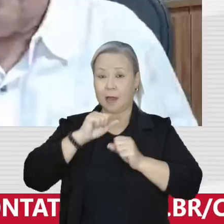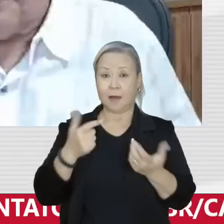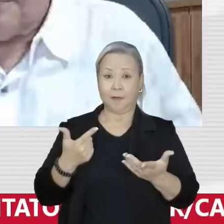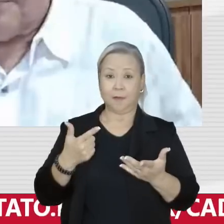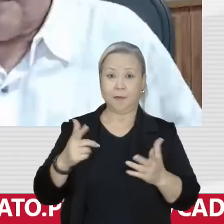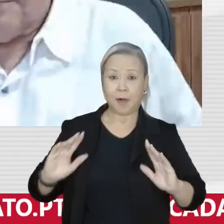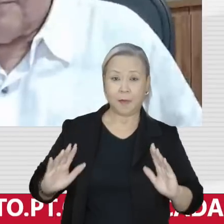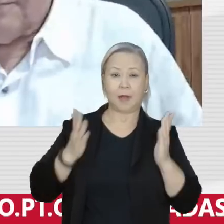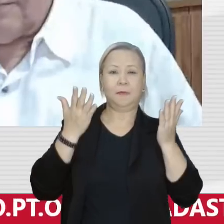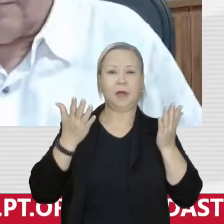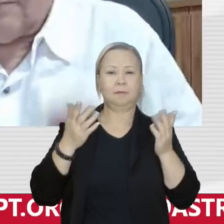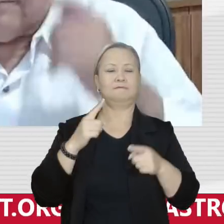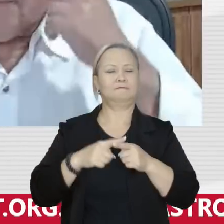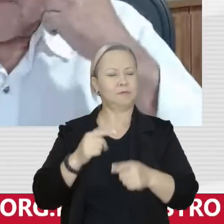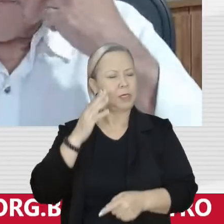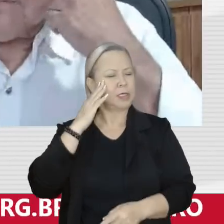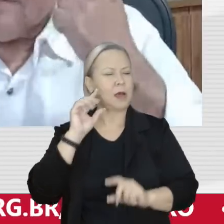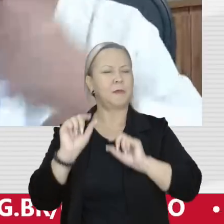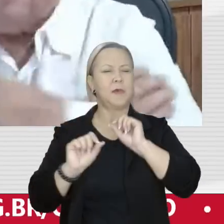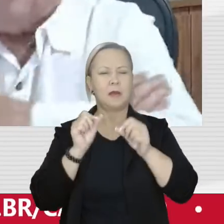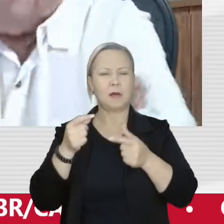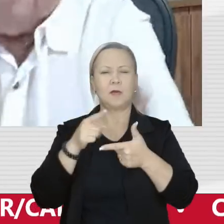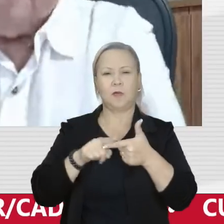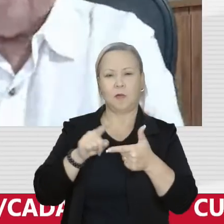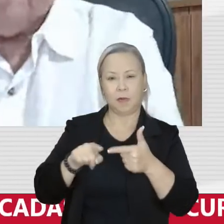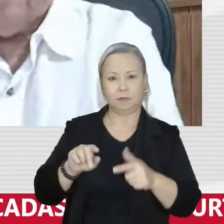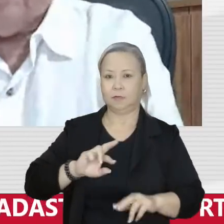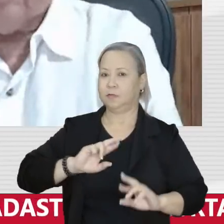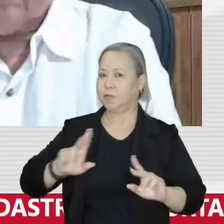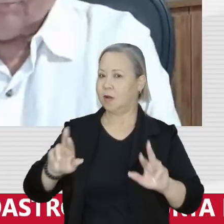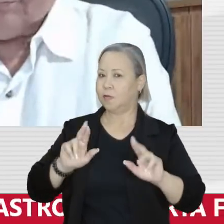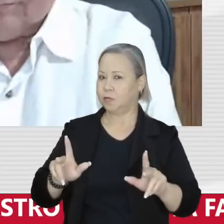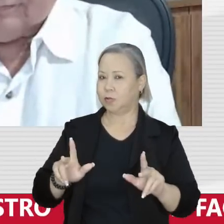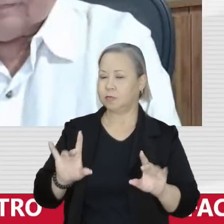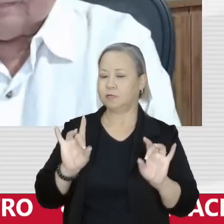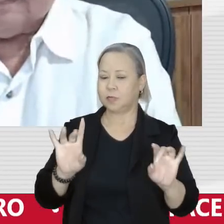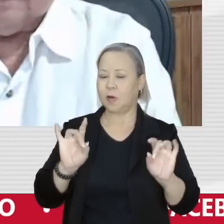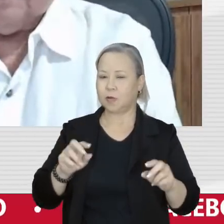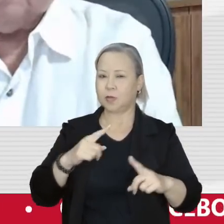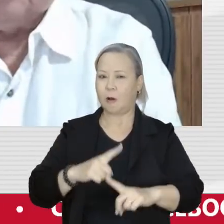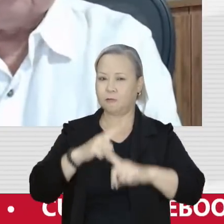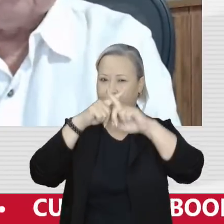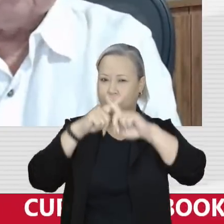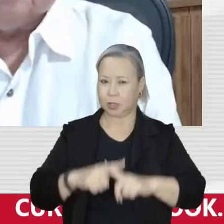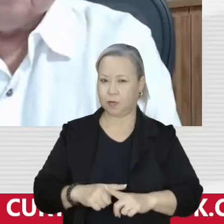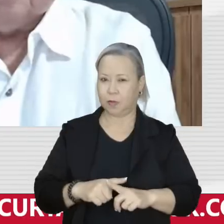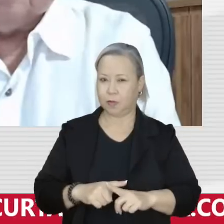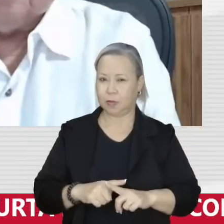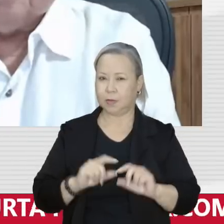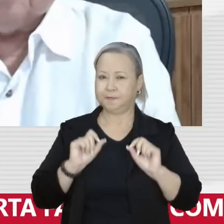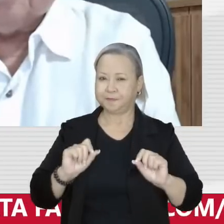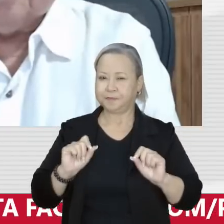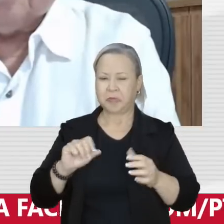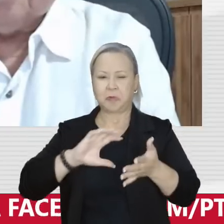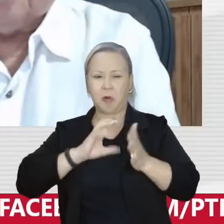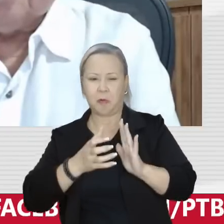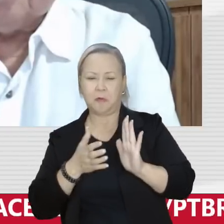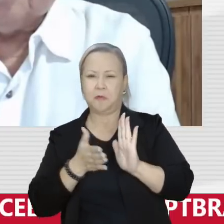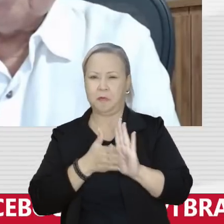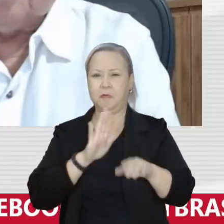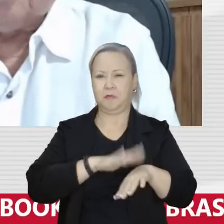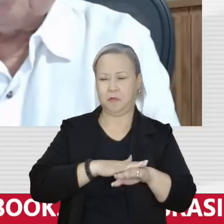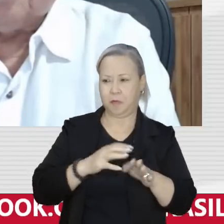em jogo. Não era uma disputa ou só a defesa do meu partido, da minha bandeira, da minha estrela, mas é o que estava realmente em